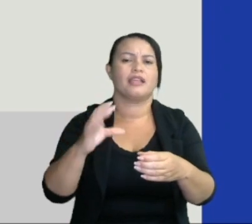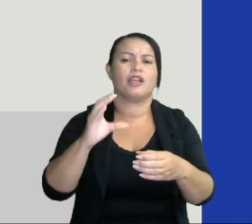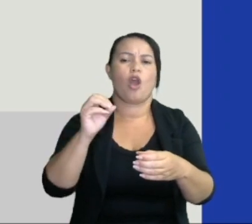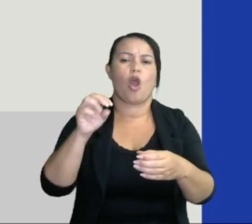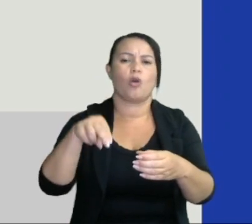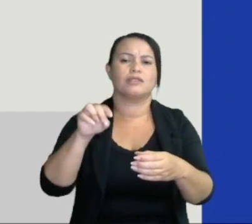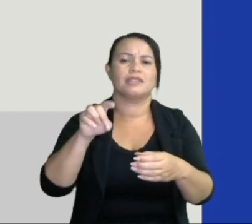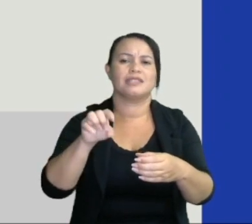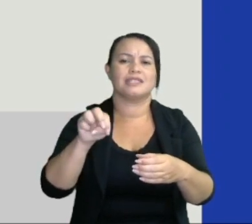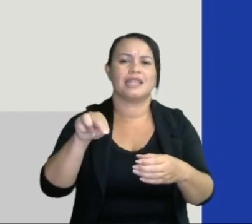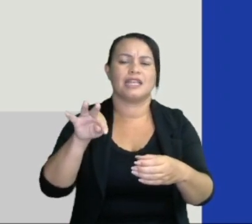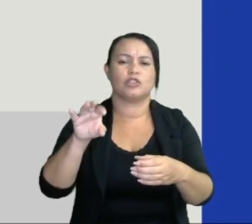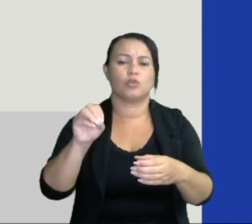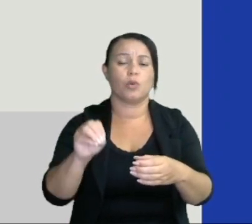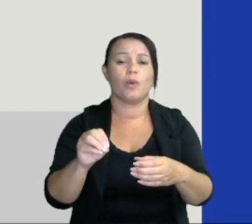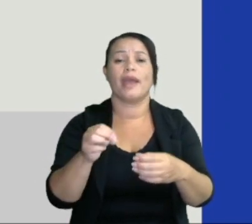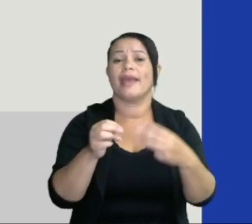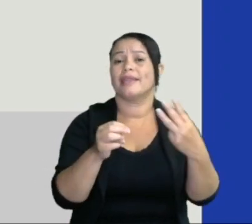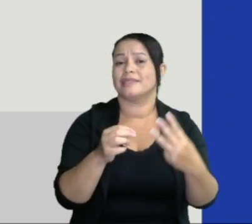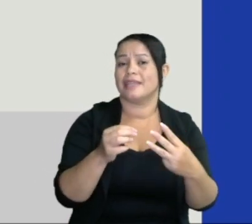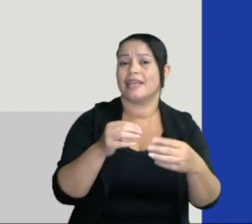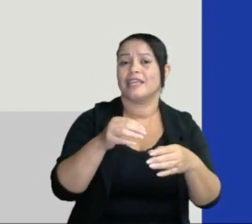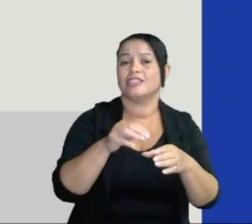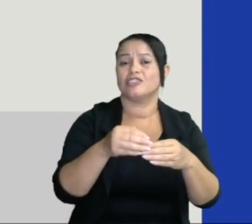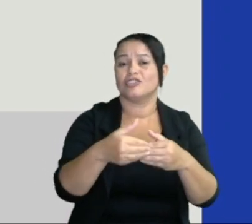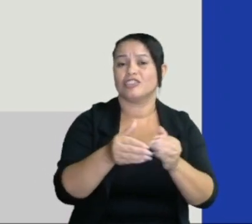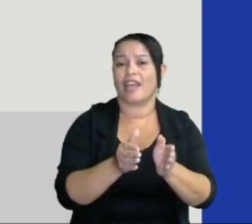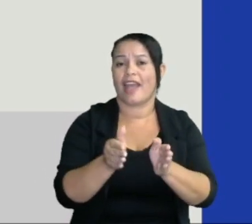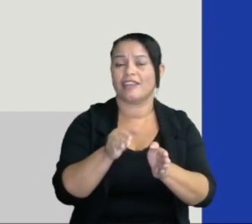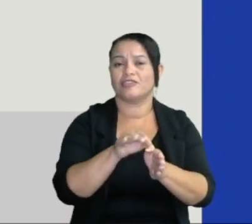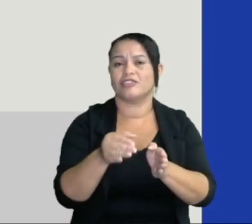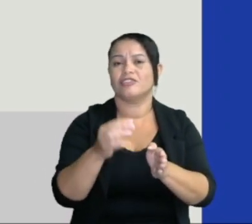condensado e 3 caixas de creme de leite.